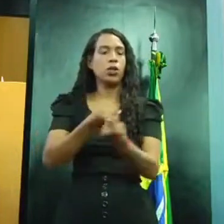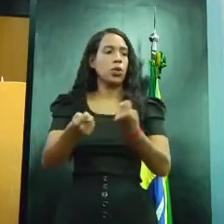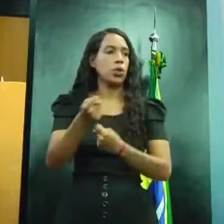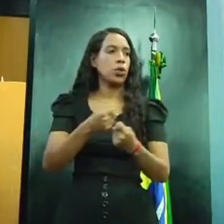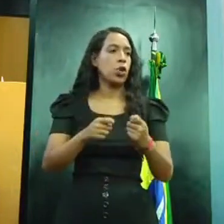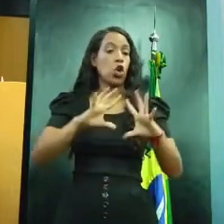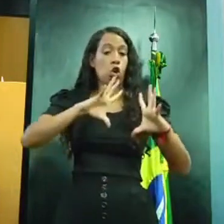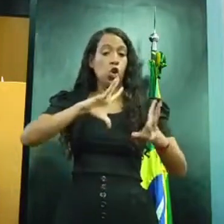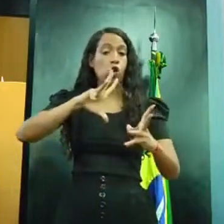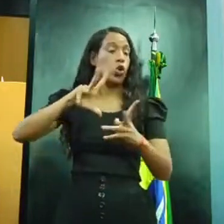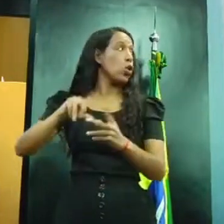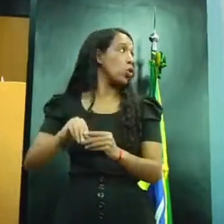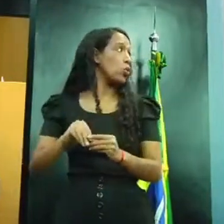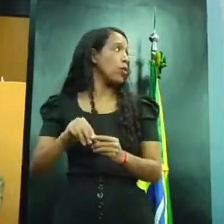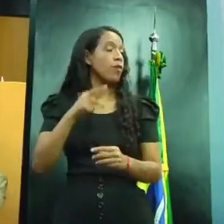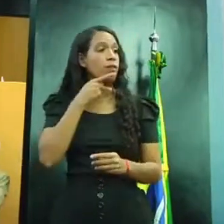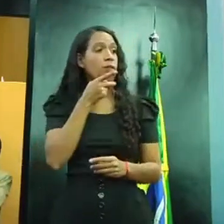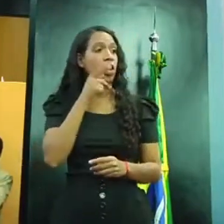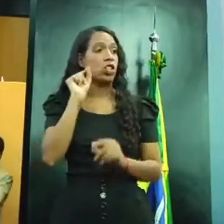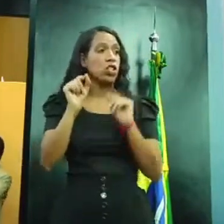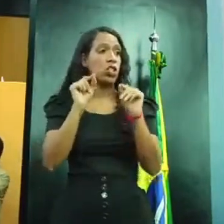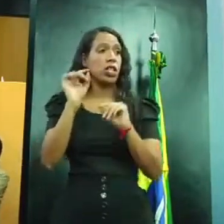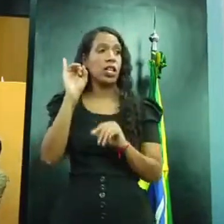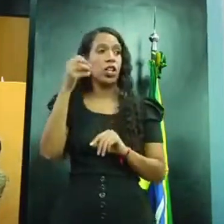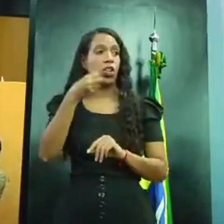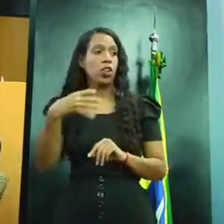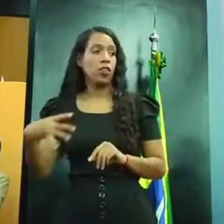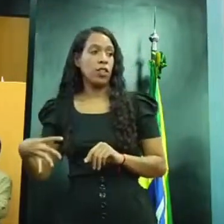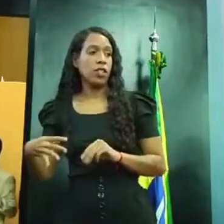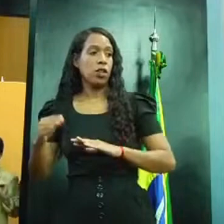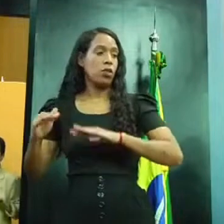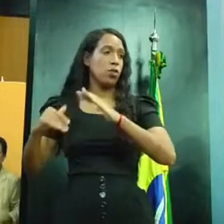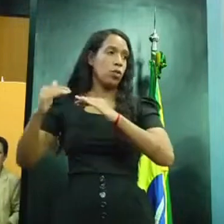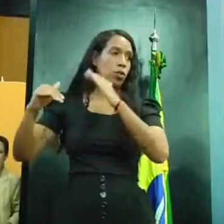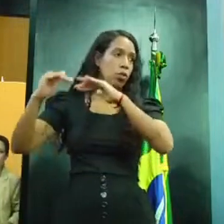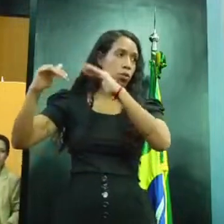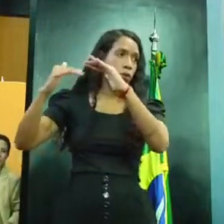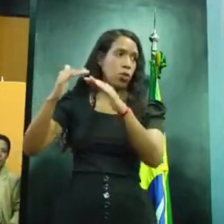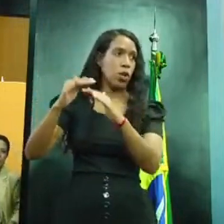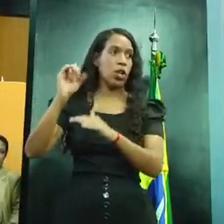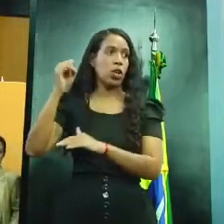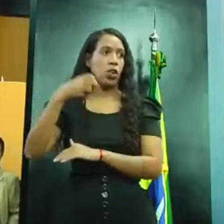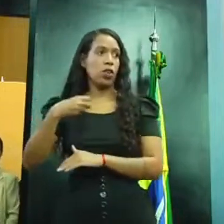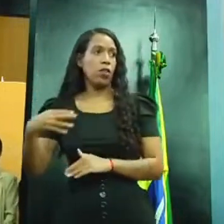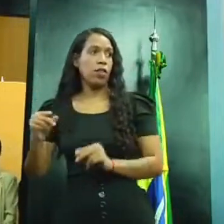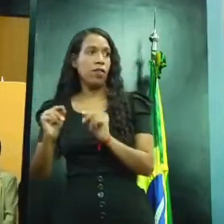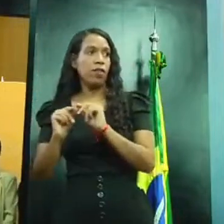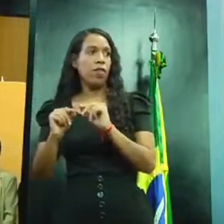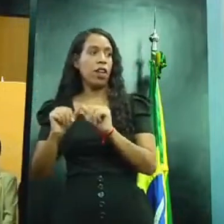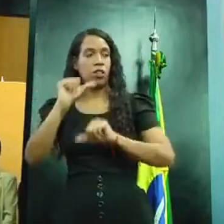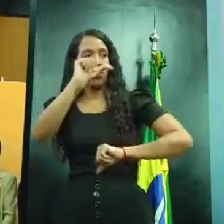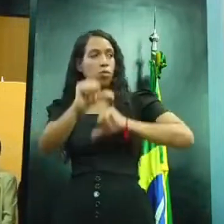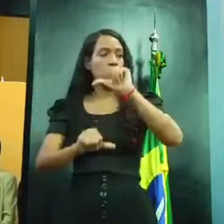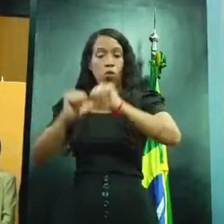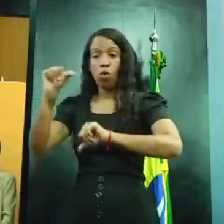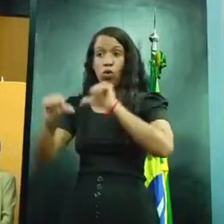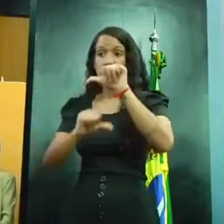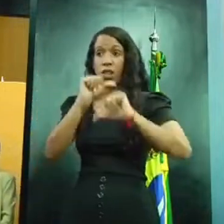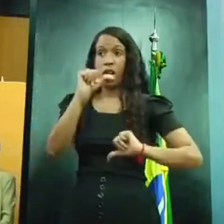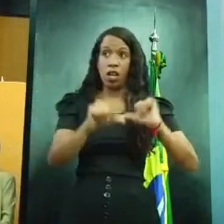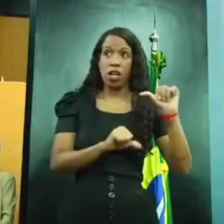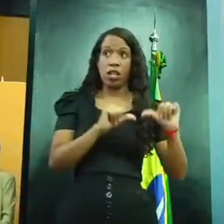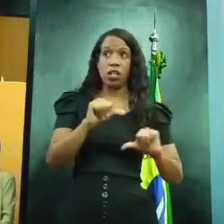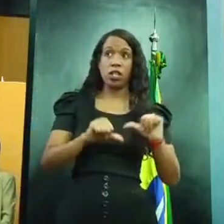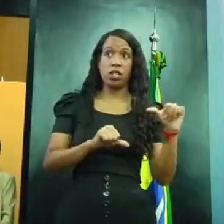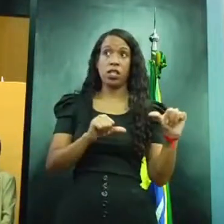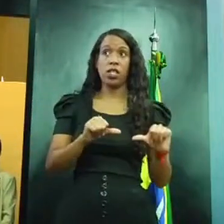No mundo inteiro, quando a gente fala de inovação, inovação de longo prazo, inovação que faz transformação,